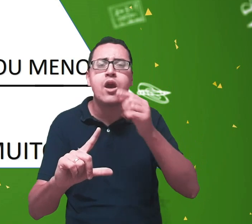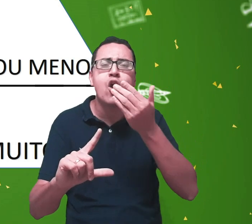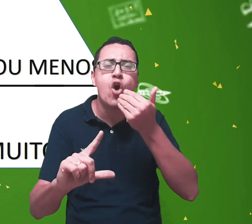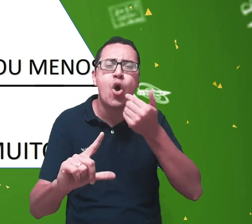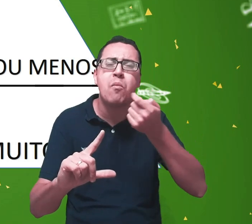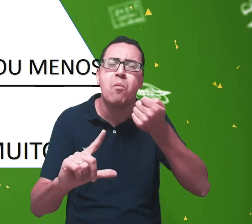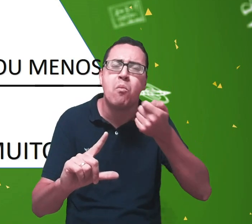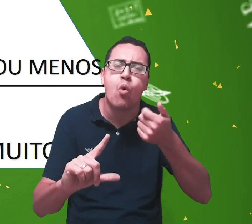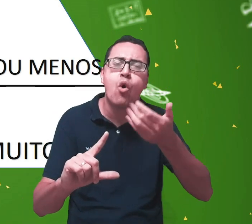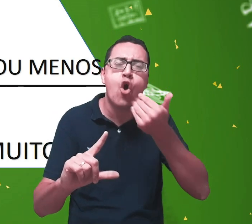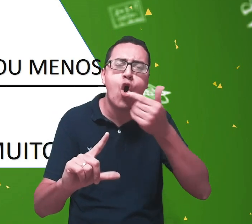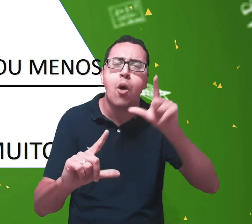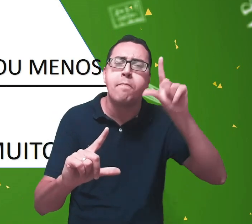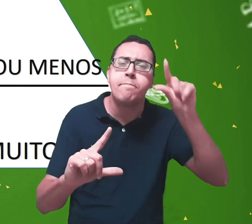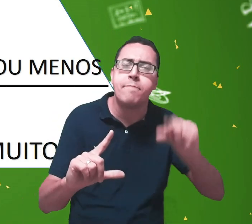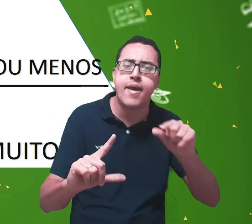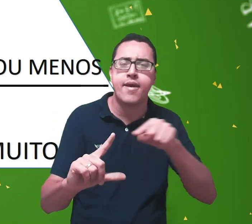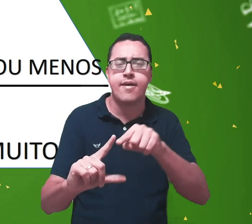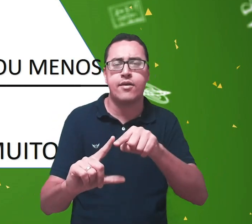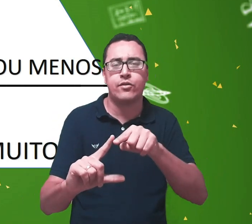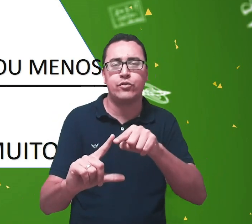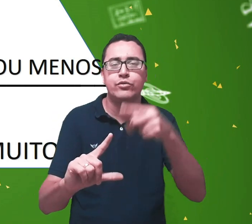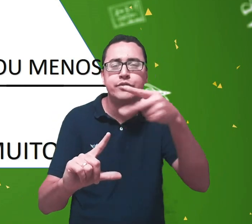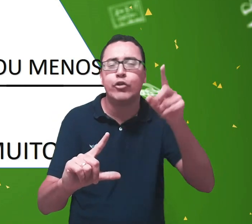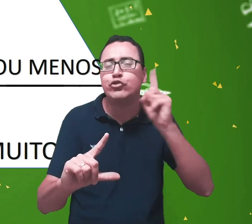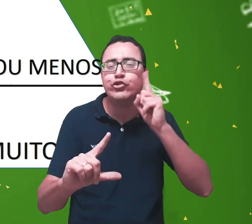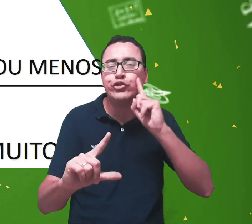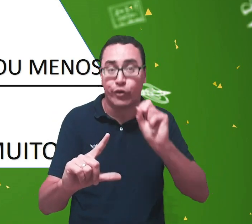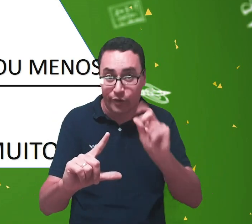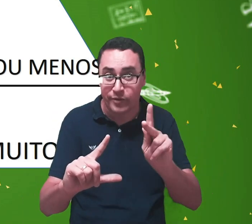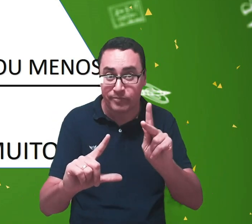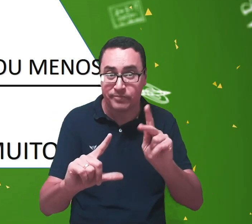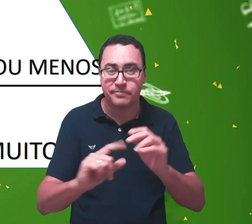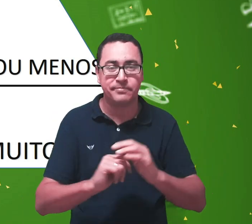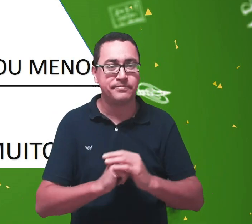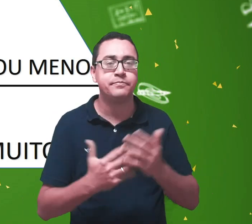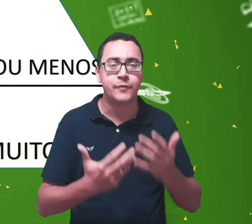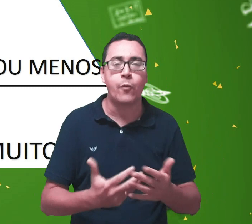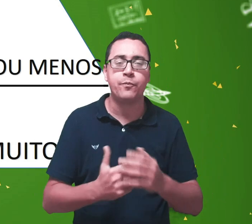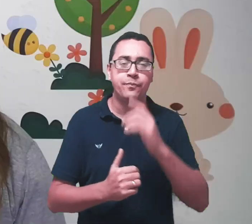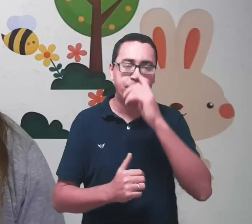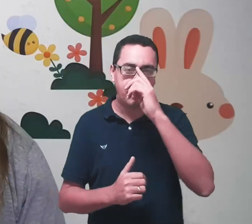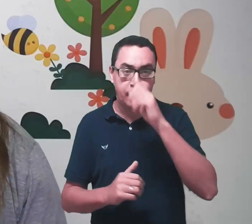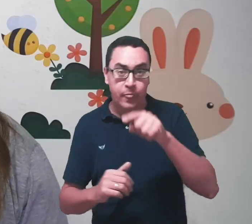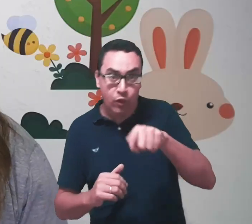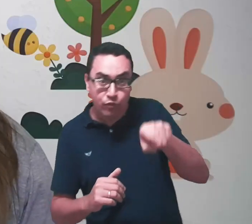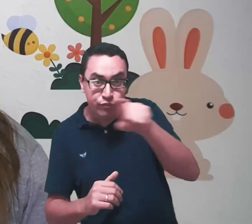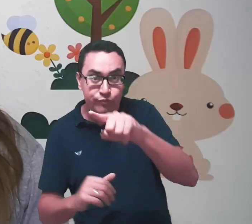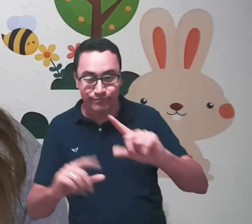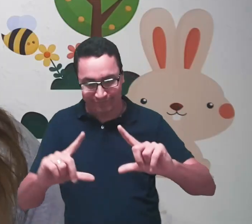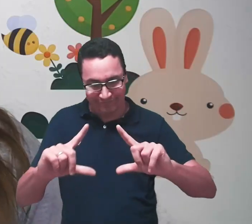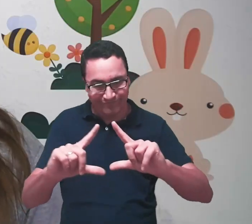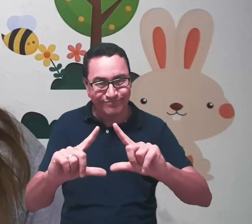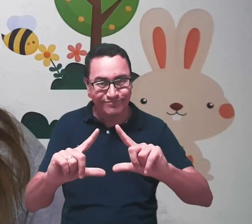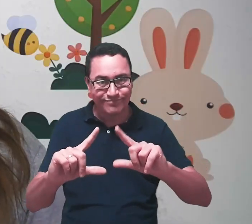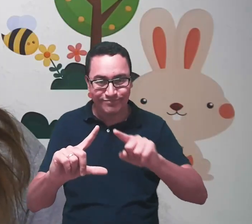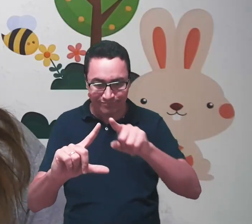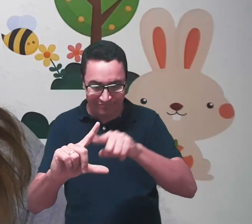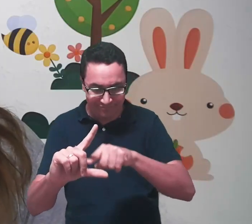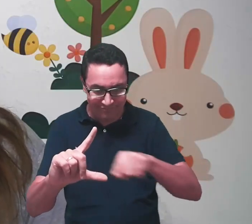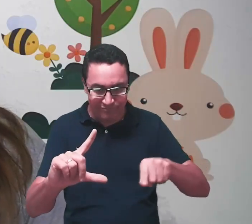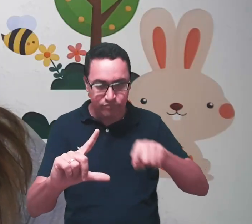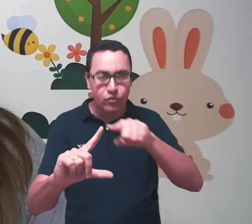que está em menor quantidade aí no seu dia a dia. Tudo bem? Conforme vocês forem